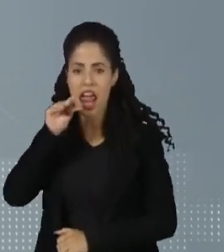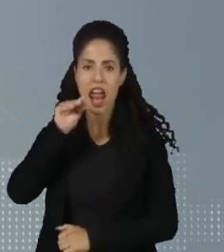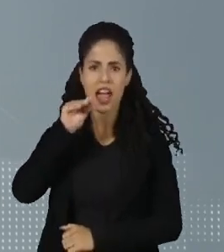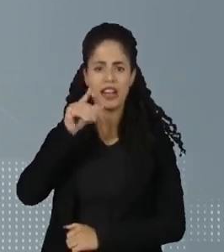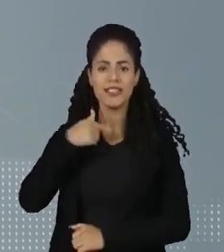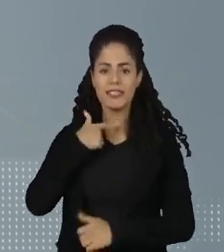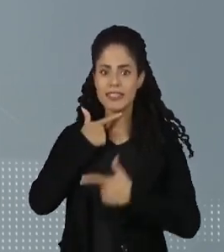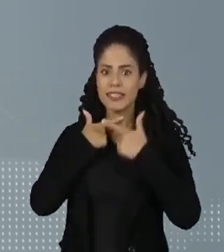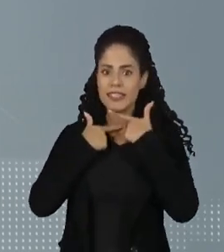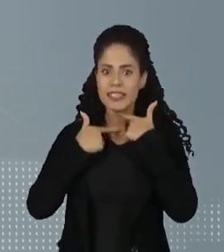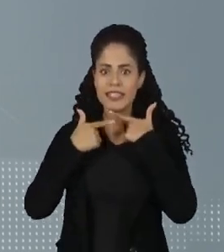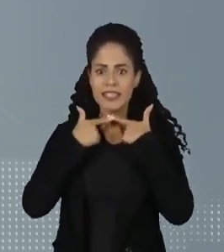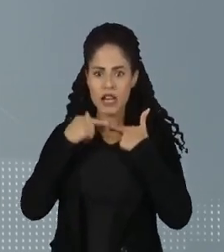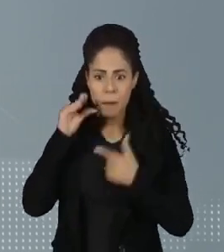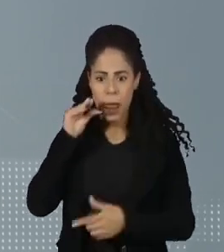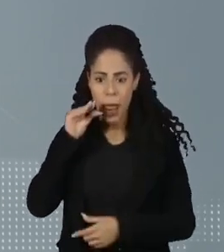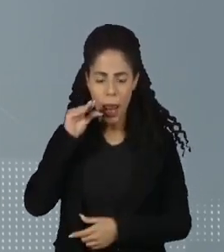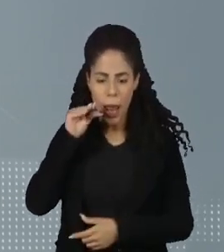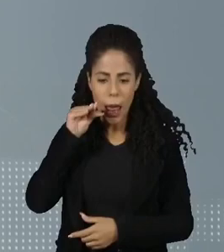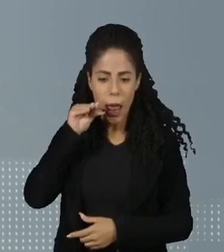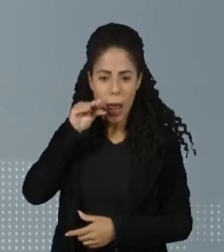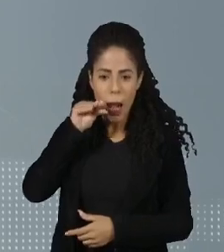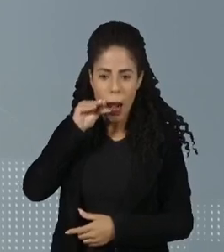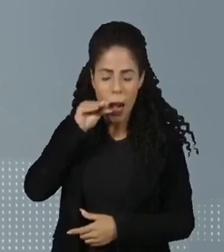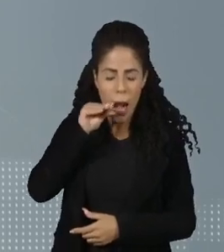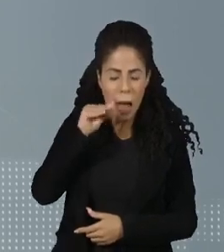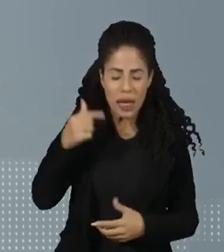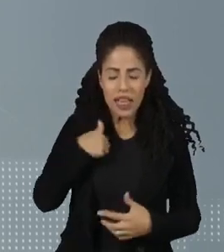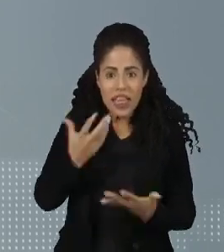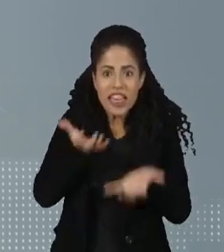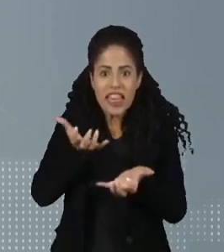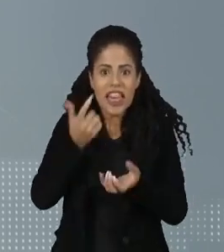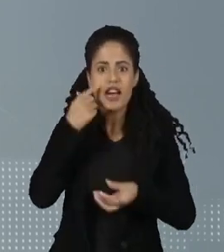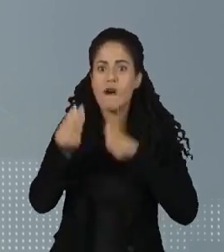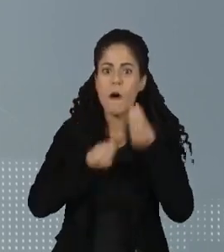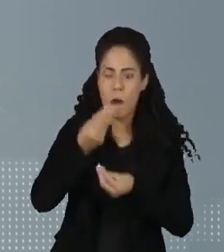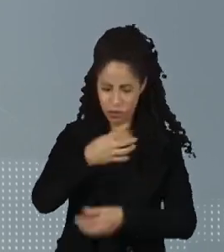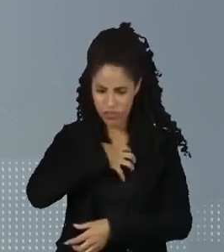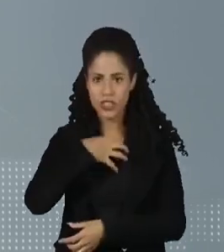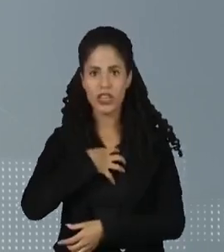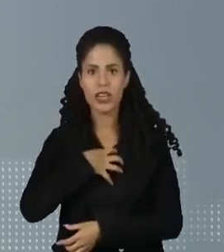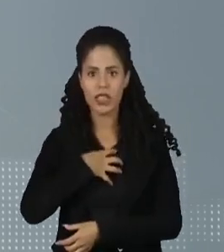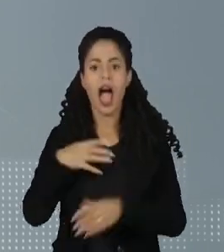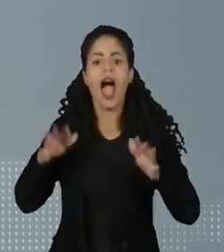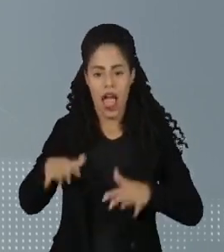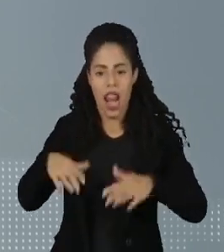Uma vontade quase irreprimível de falar, mesmo sem saber como.